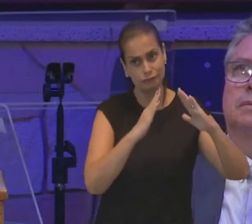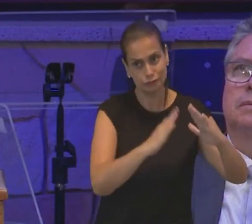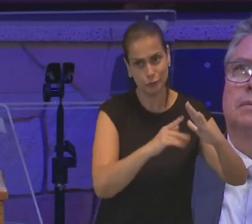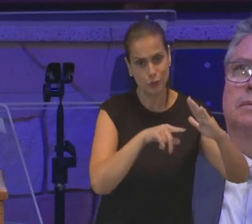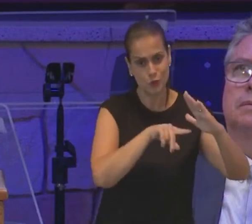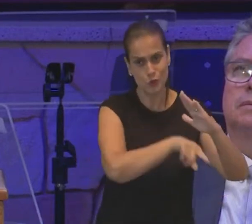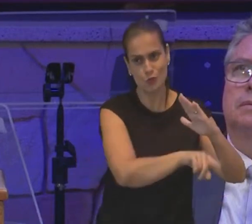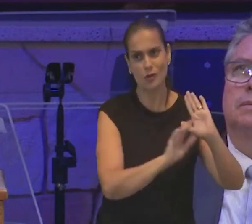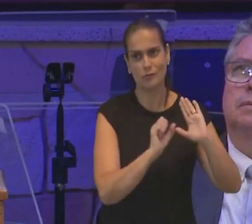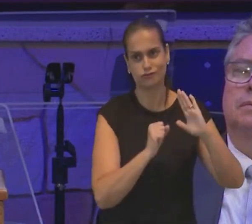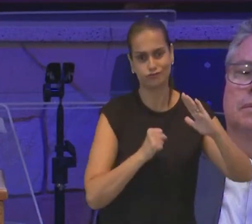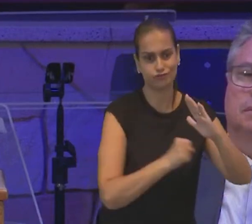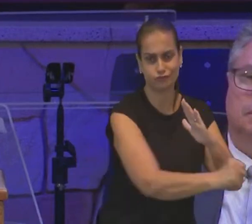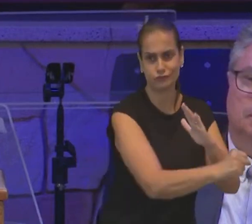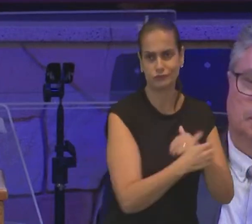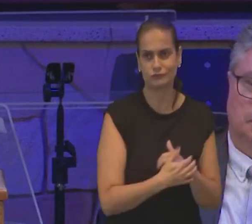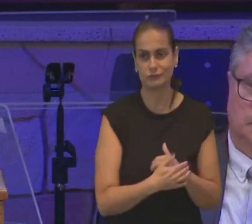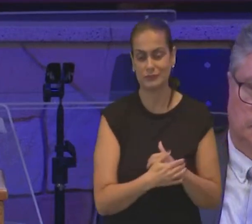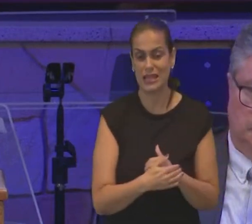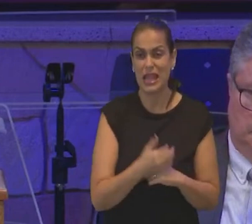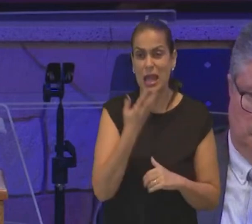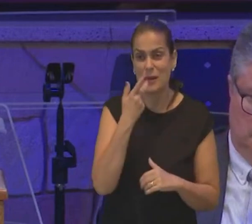já tinha participado de 3 homicídios.